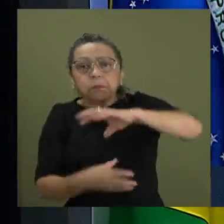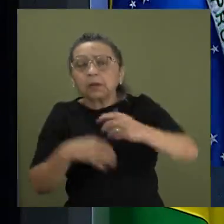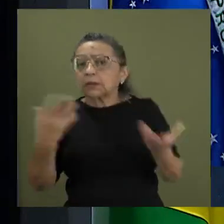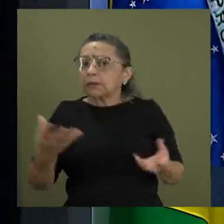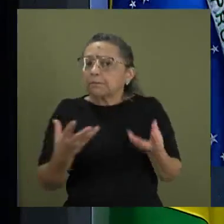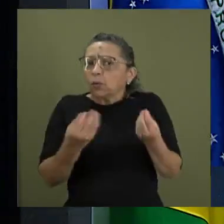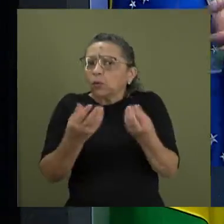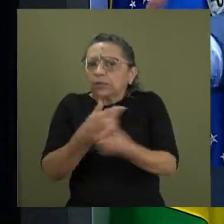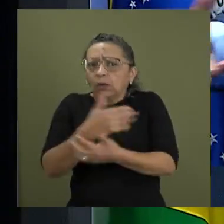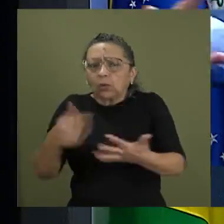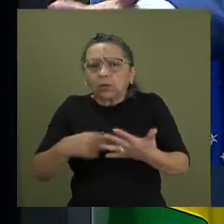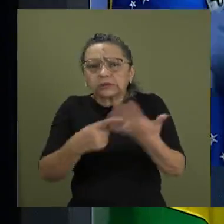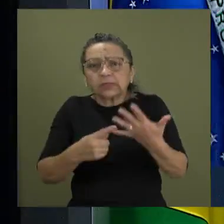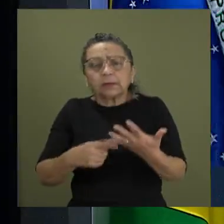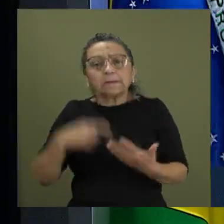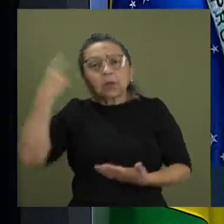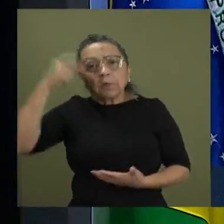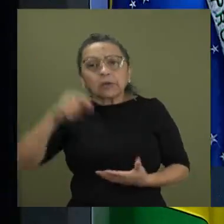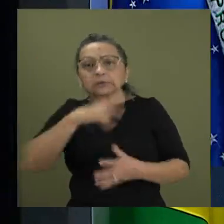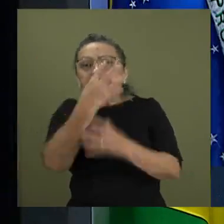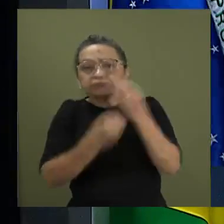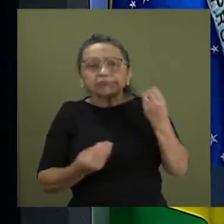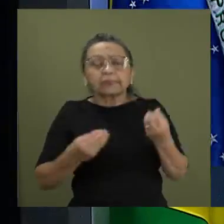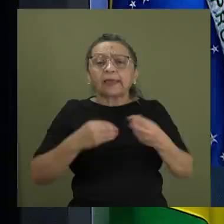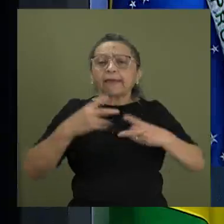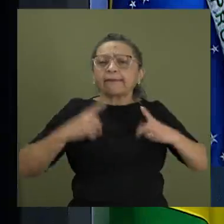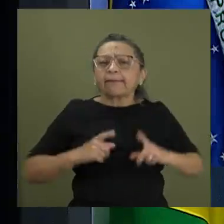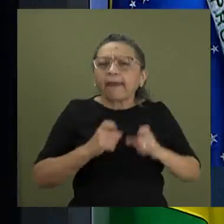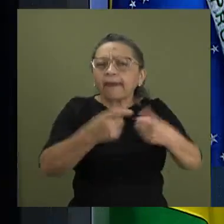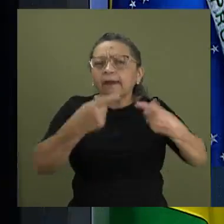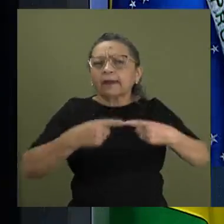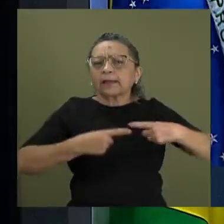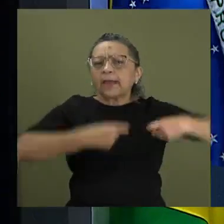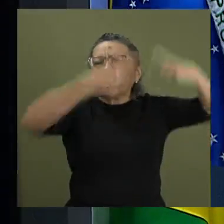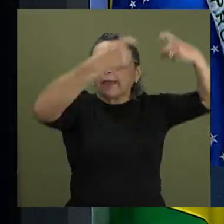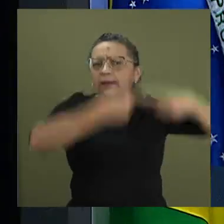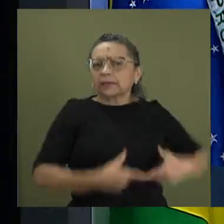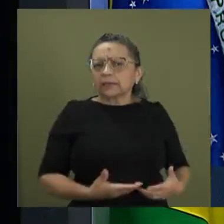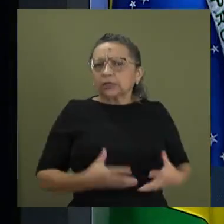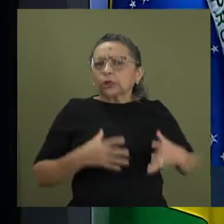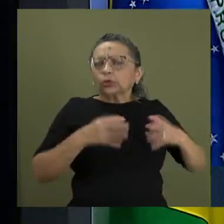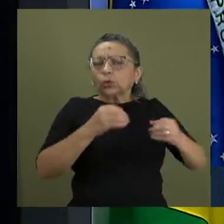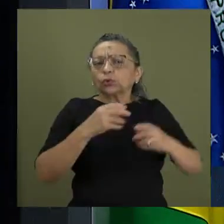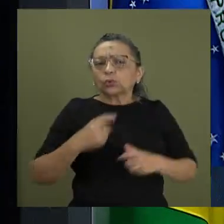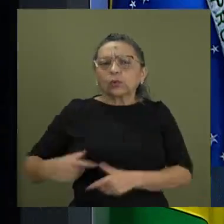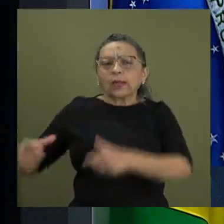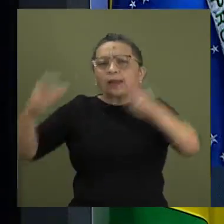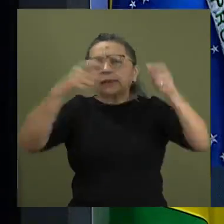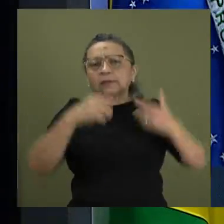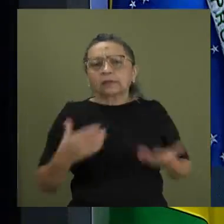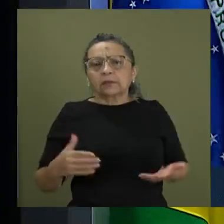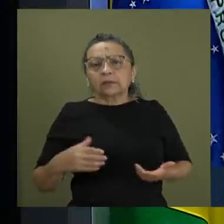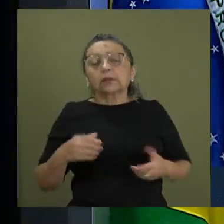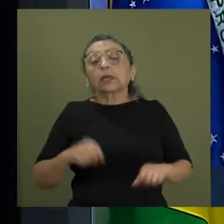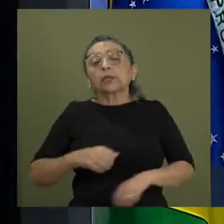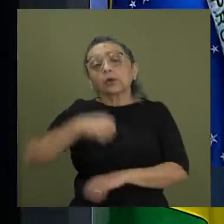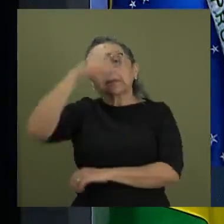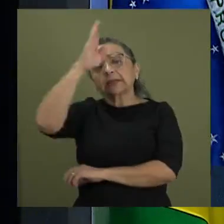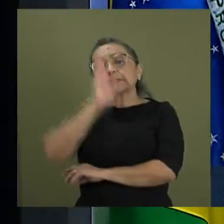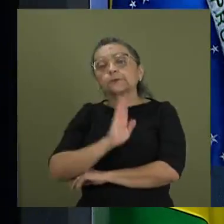muitas coisas preocupantes, guerras nos 4 cantos do planeta, e o